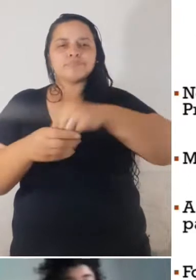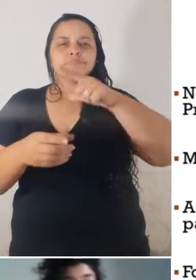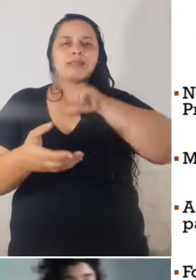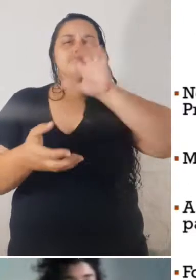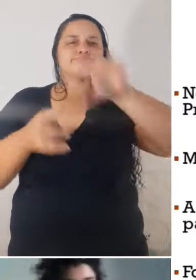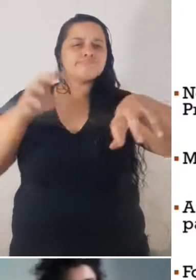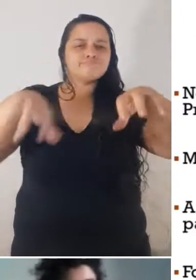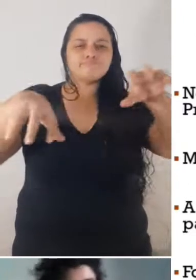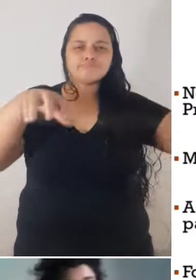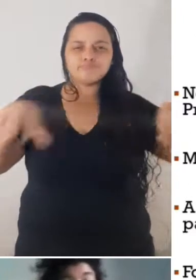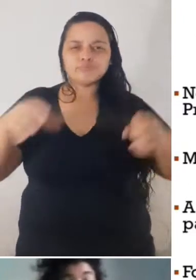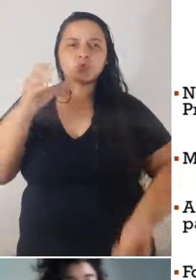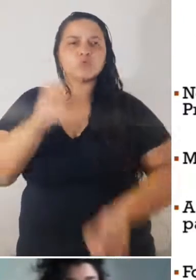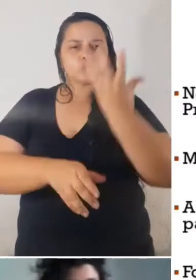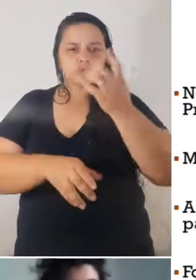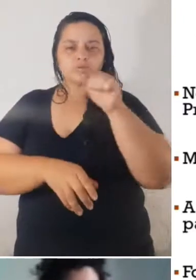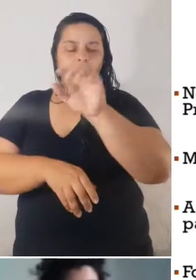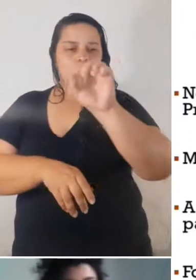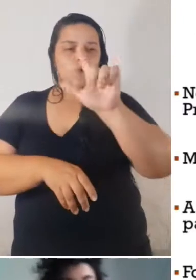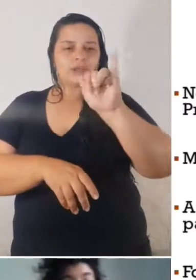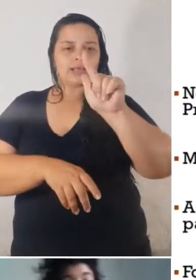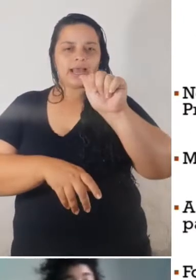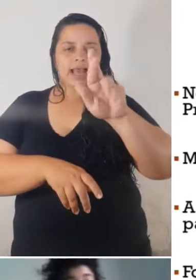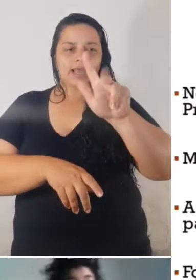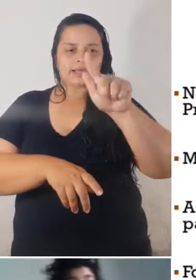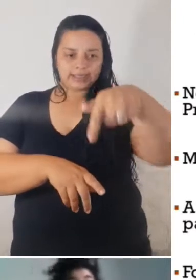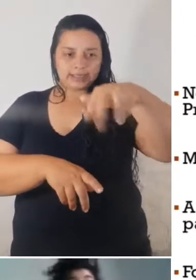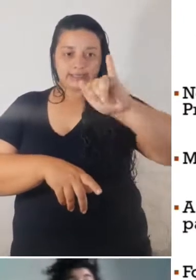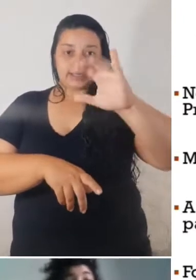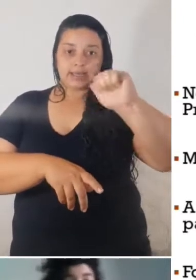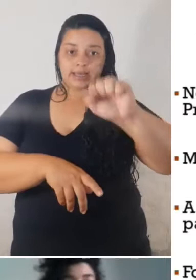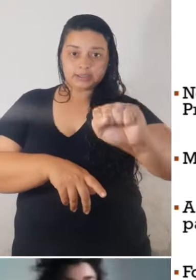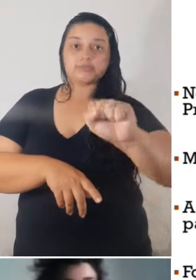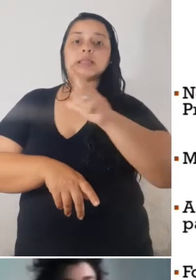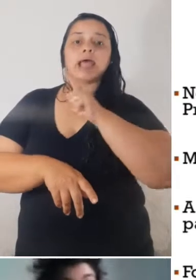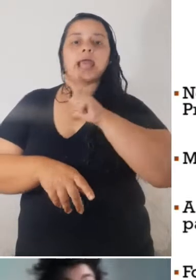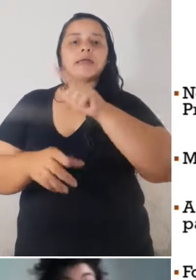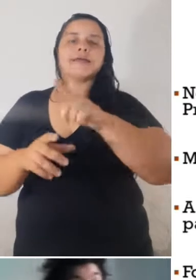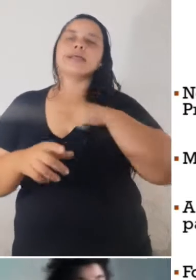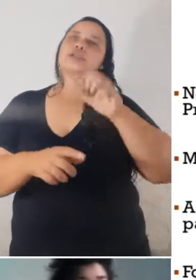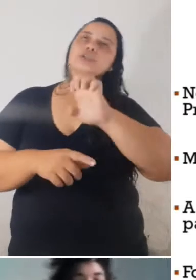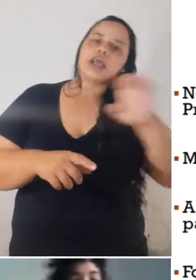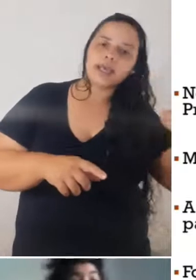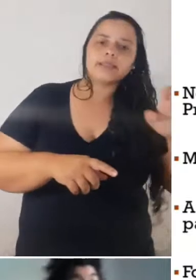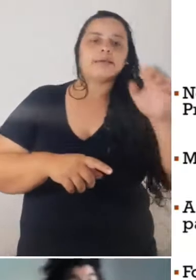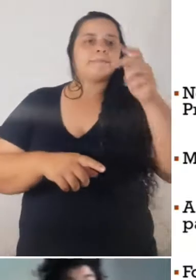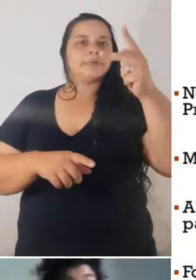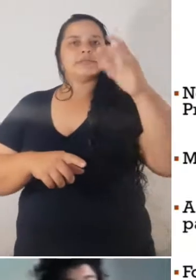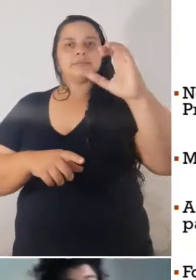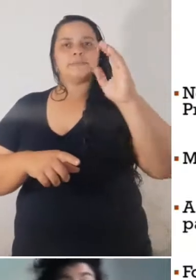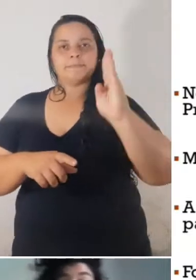de diferentes setores da sociedade surgem nesse momento. Começamos a ver a formação de novos partidos políticos à esquerda, como o